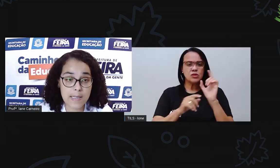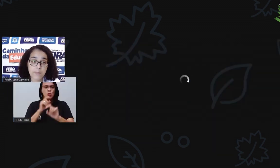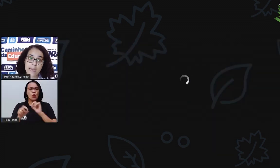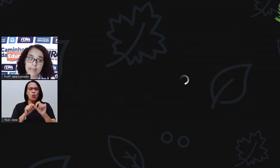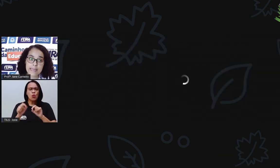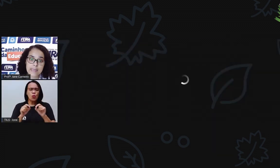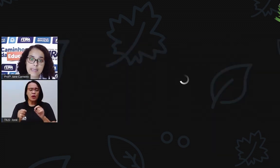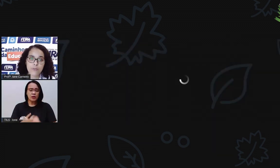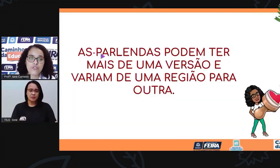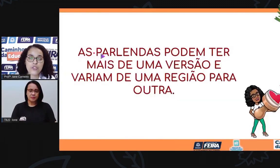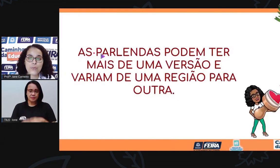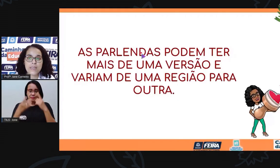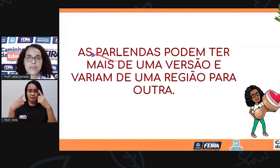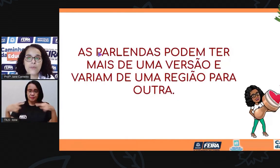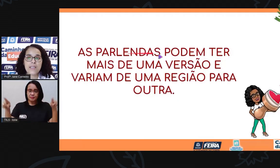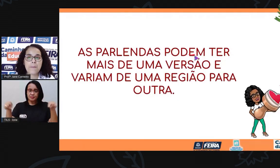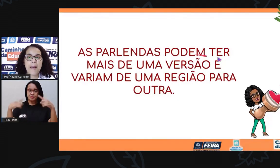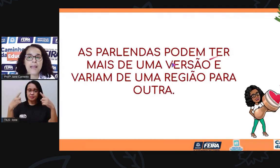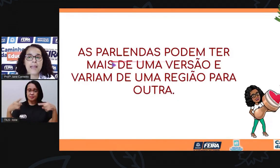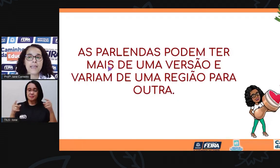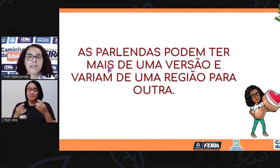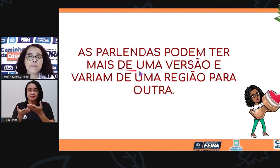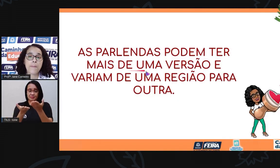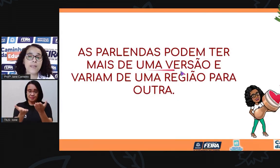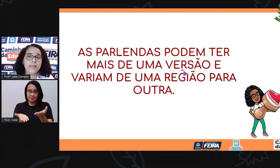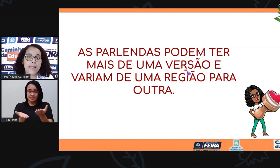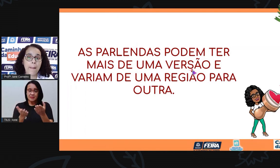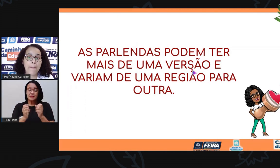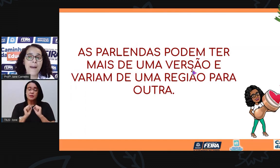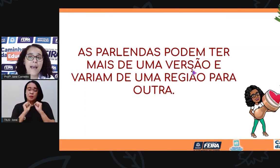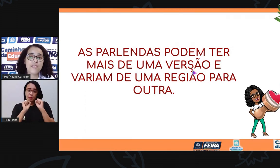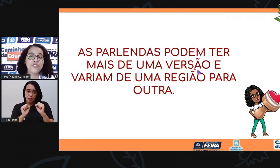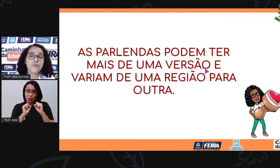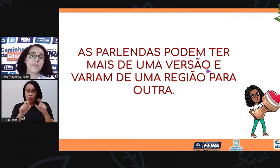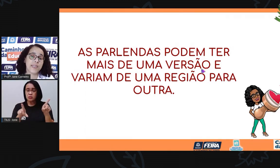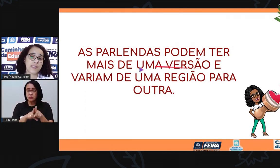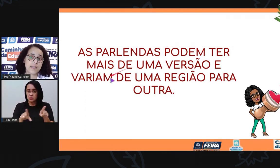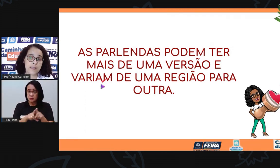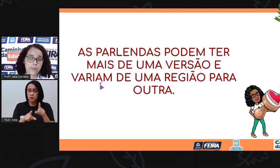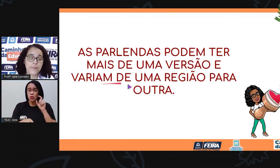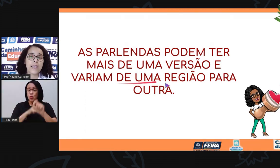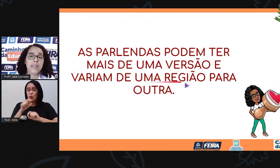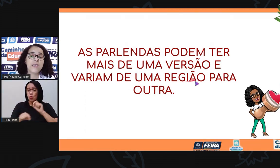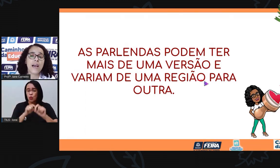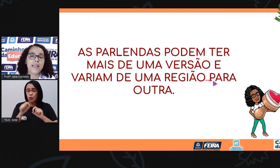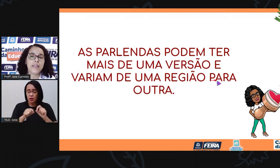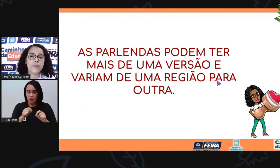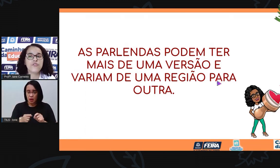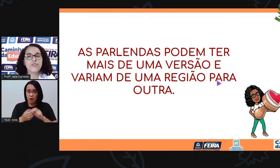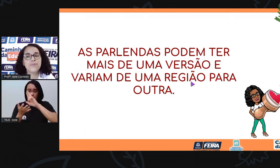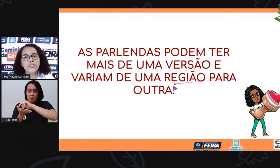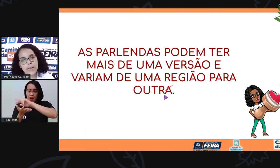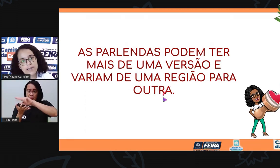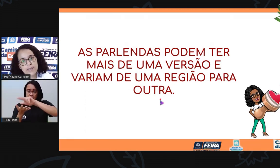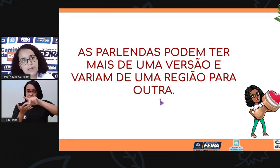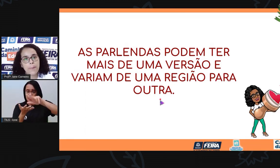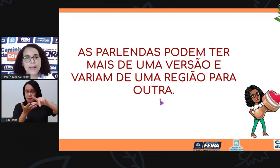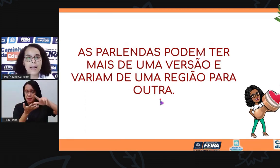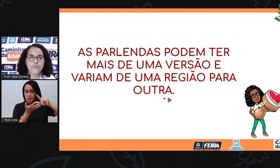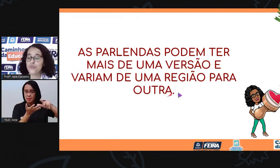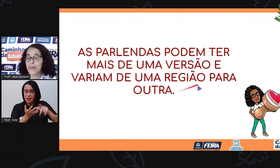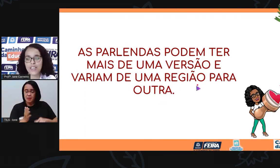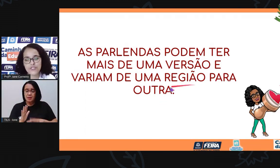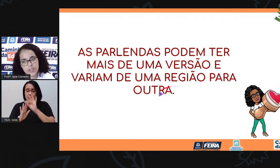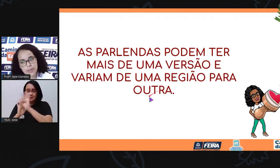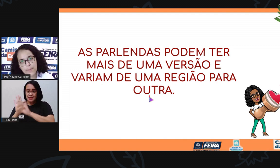Então, as parlendas, né? Continuando, as parlendas podem ter mais de uma versão e variam de uma geração para